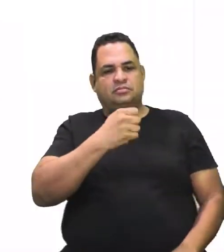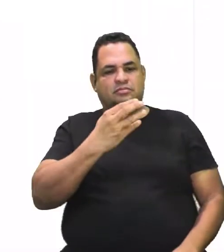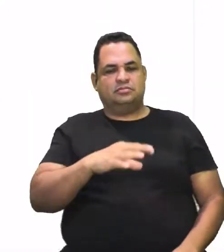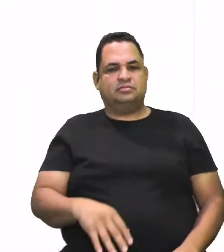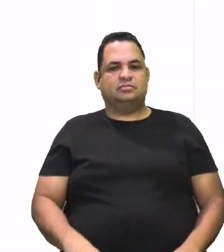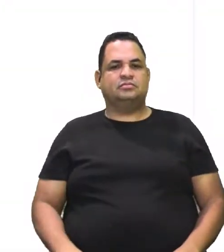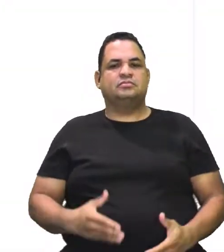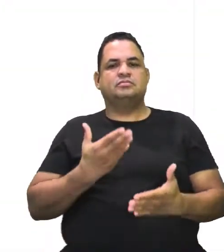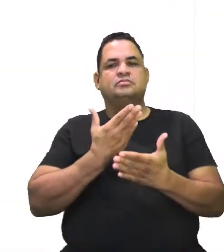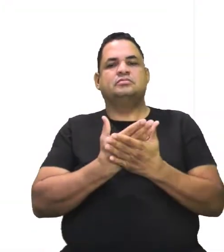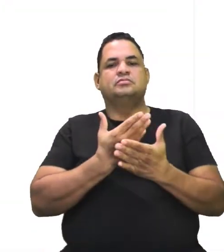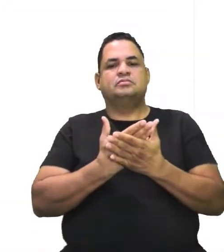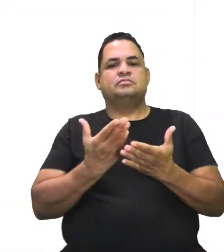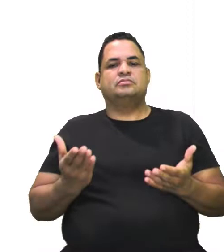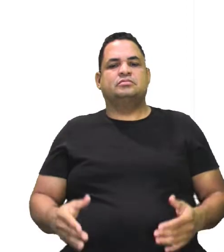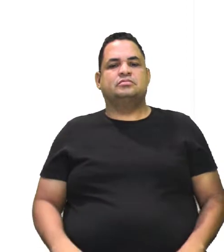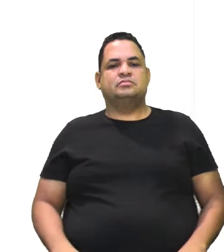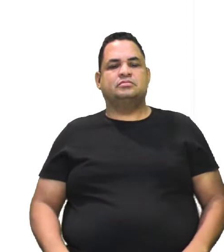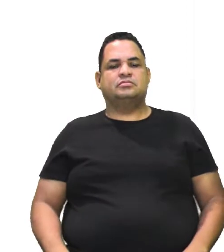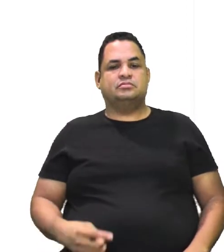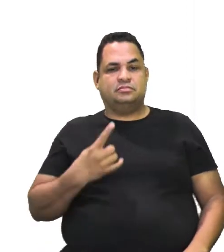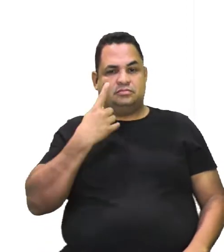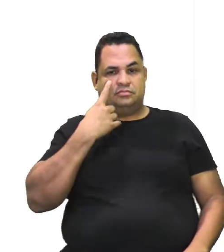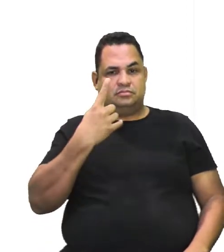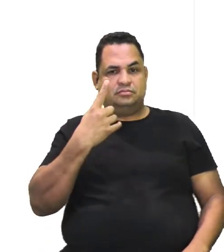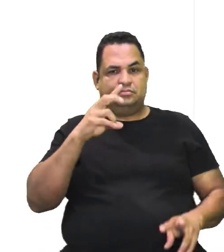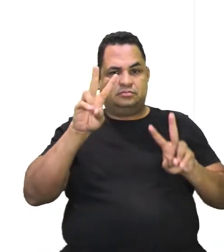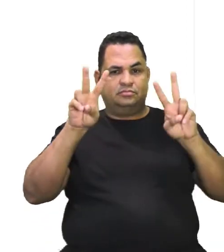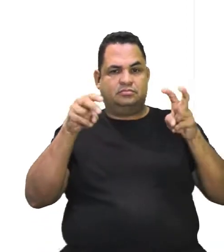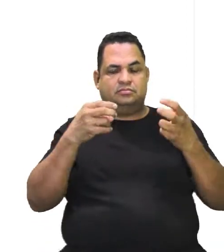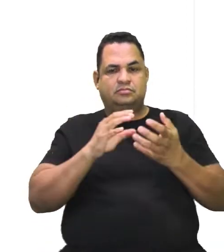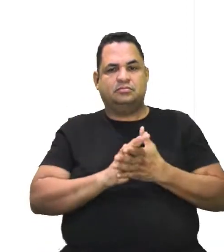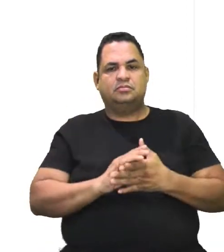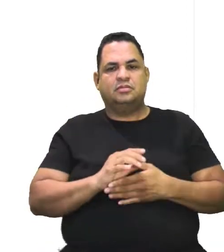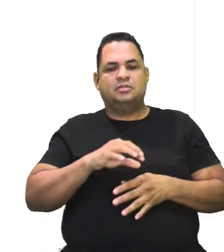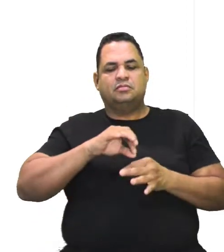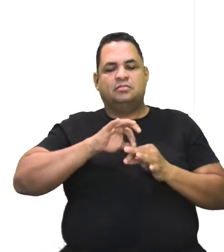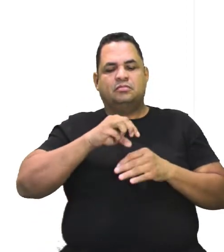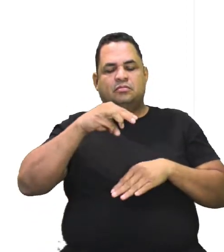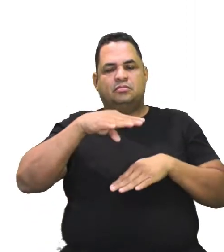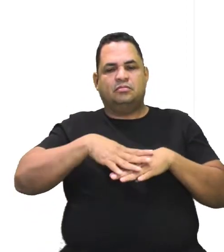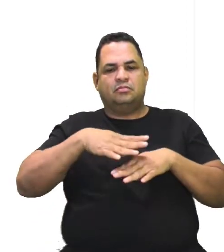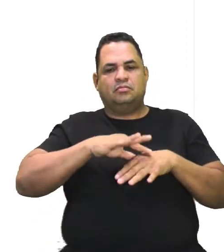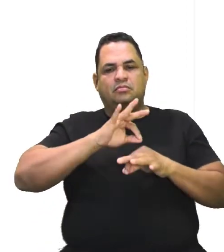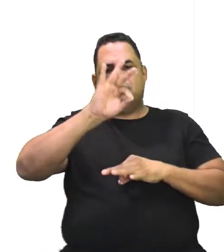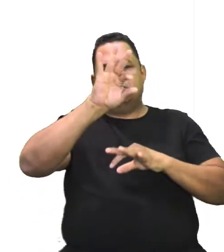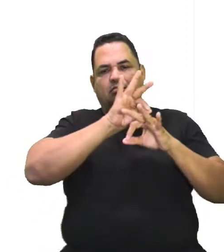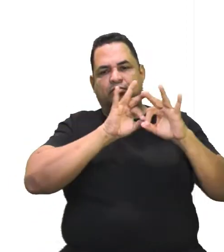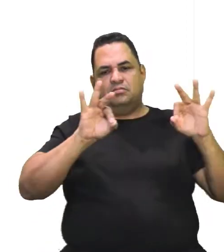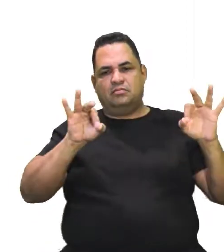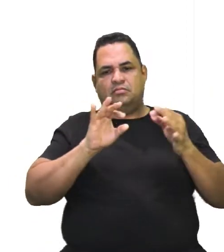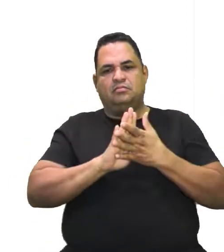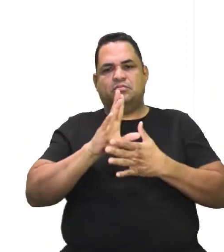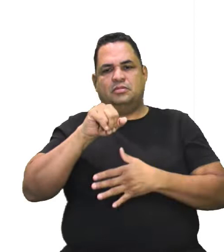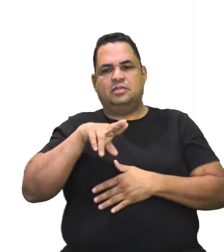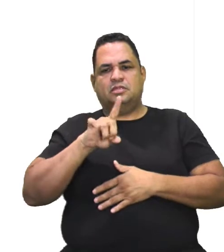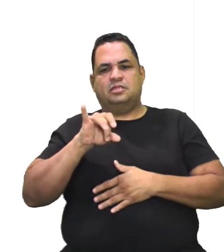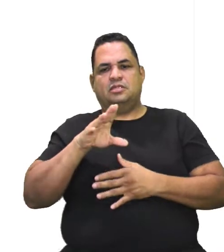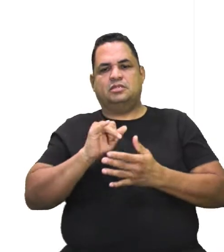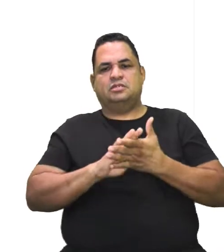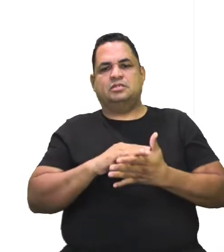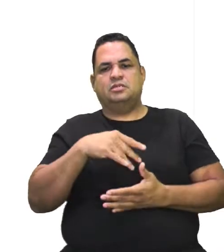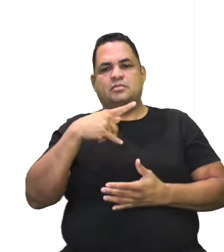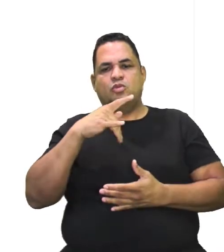lá. Na aula de hoje, então, a gente vai ver o assunto de geometria analítica na sua primeira parte, que é ponto